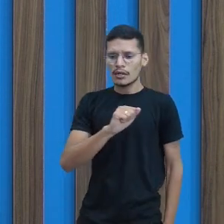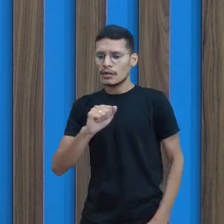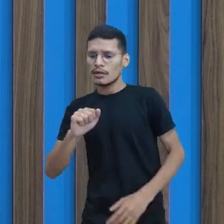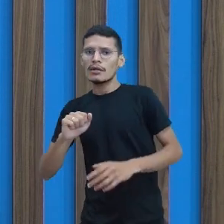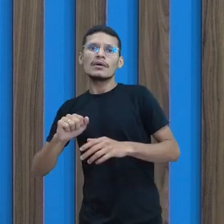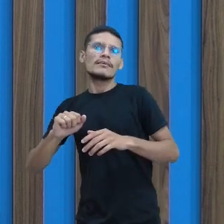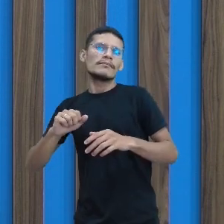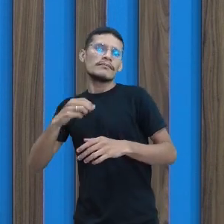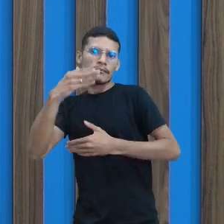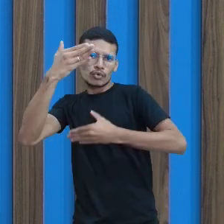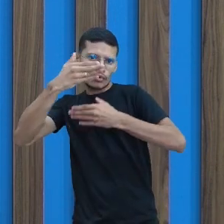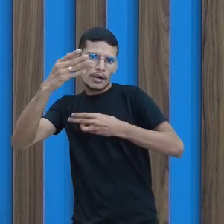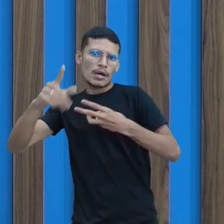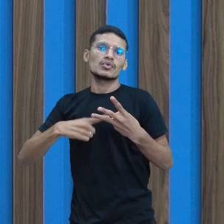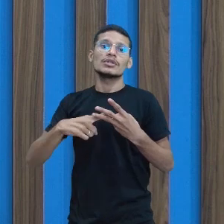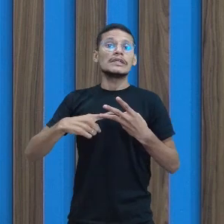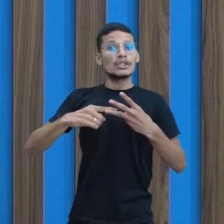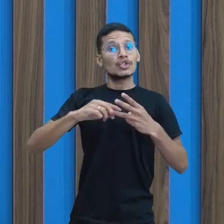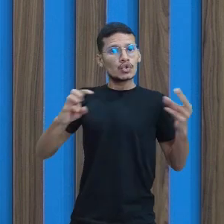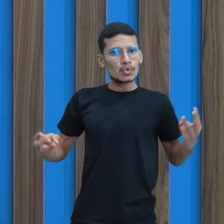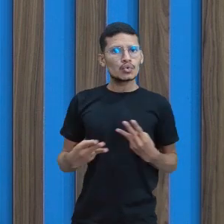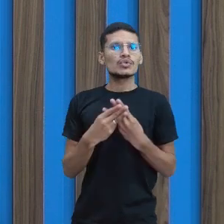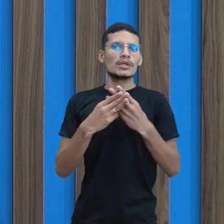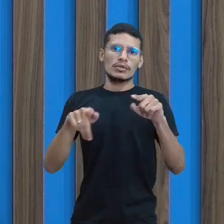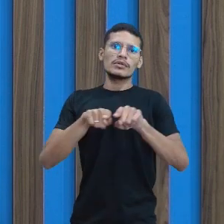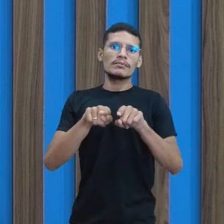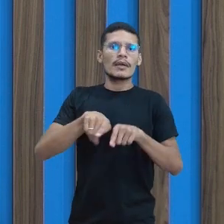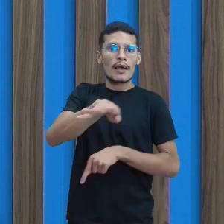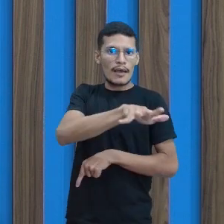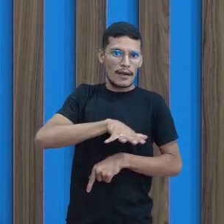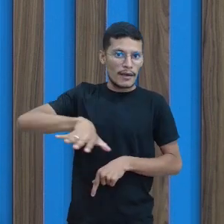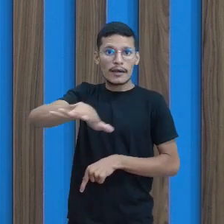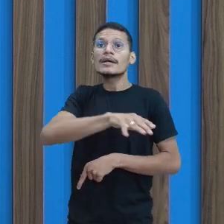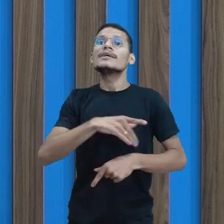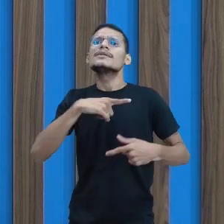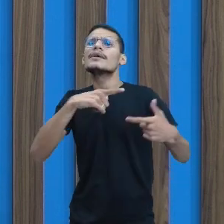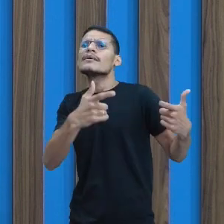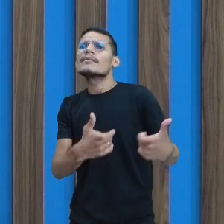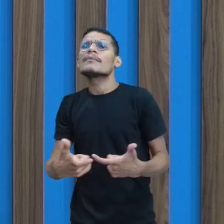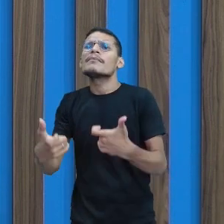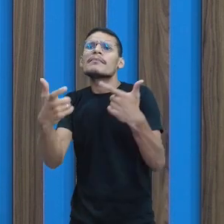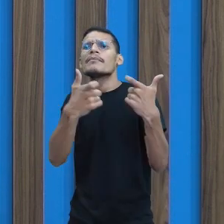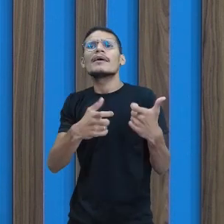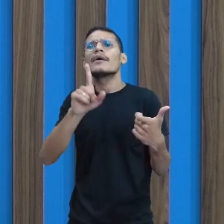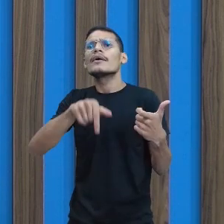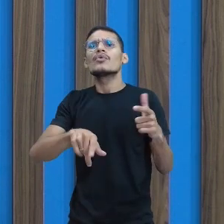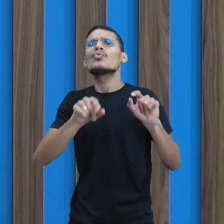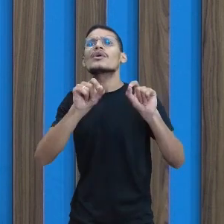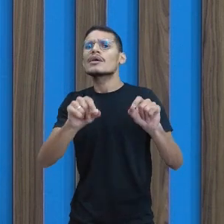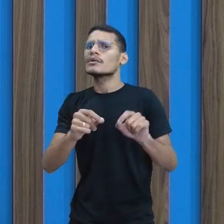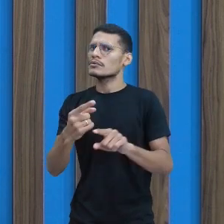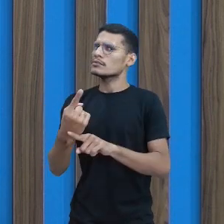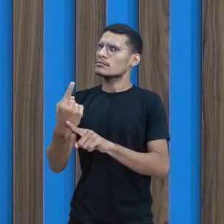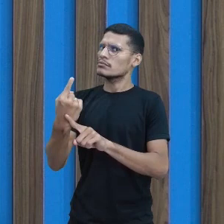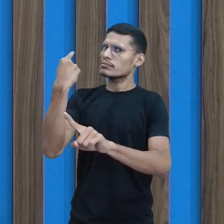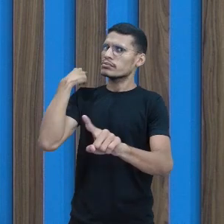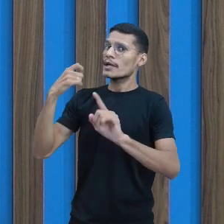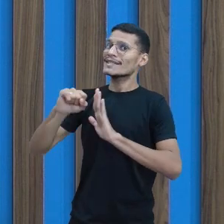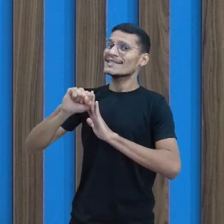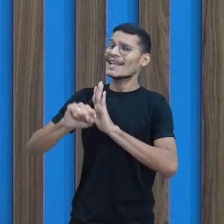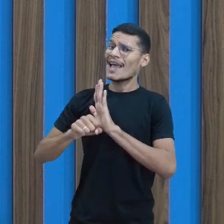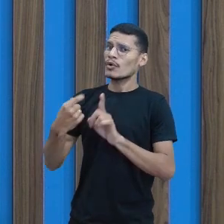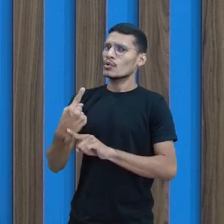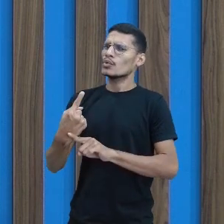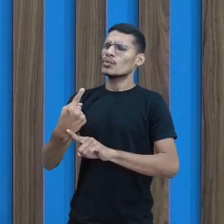e judeus, né, naquela região. E esse conflito já é um conflito, né, de séculos, né? É